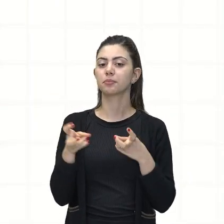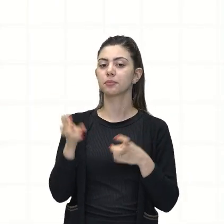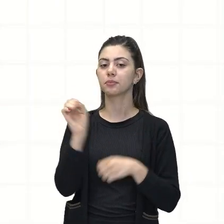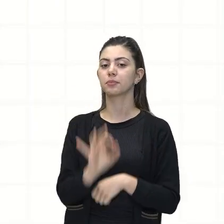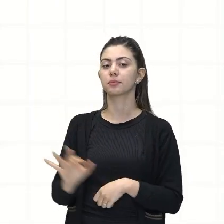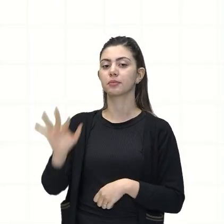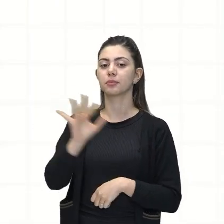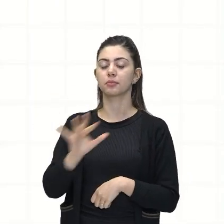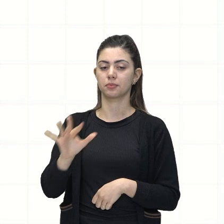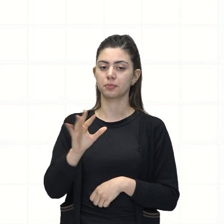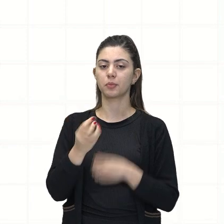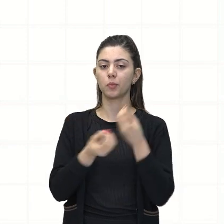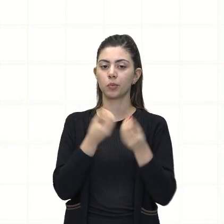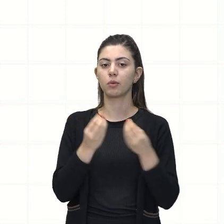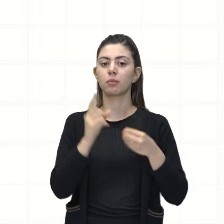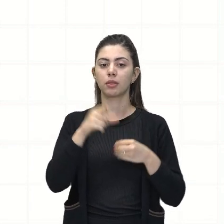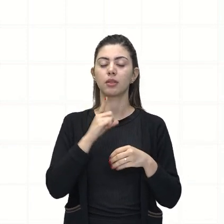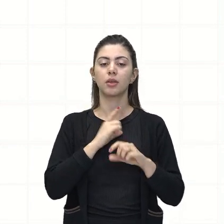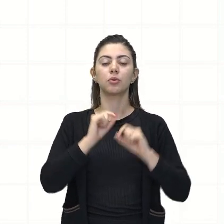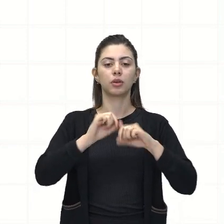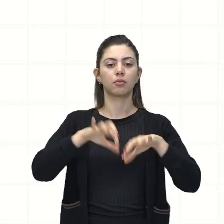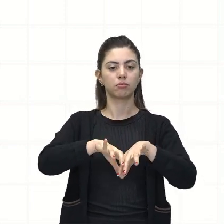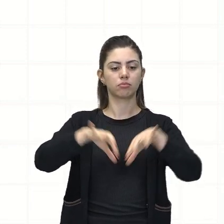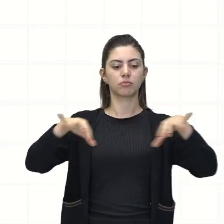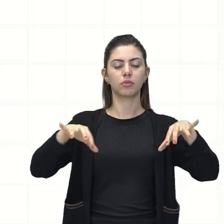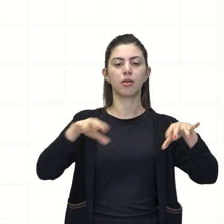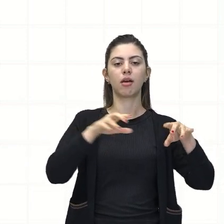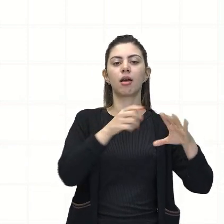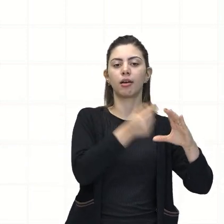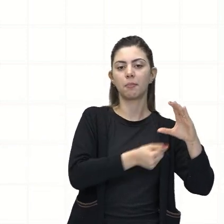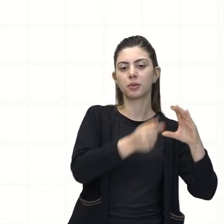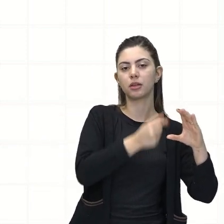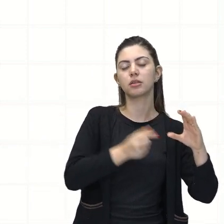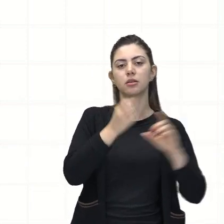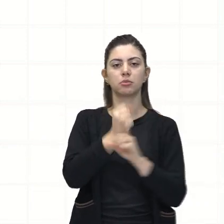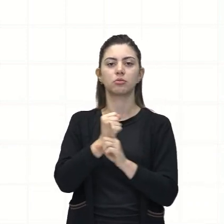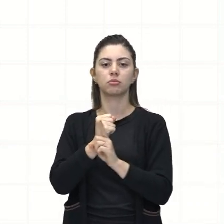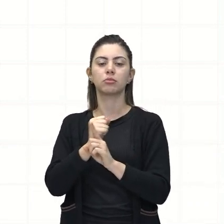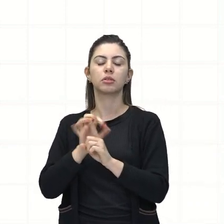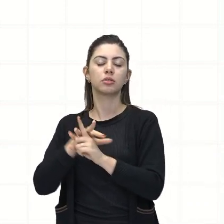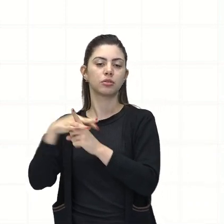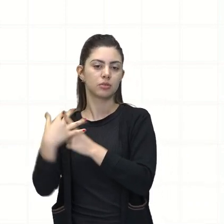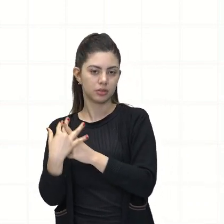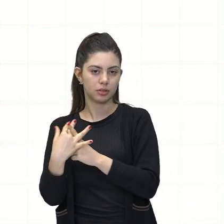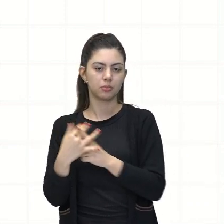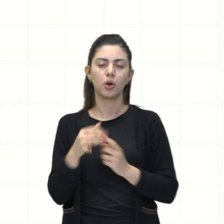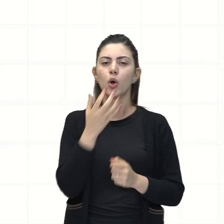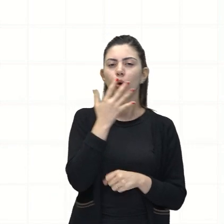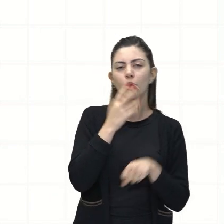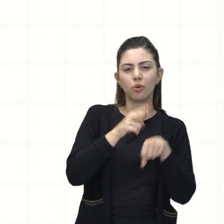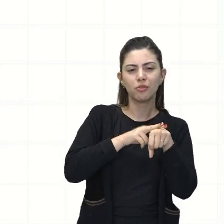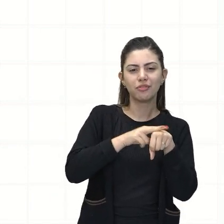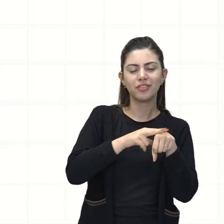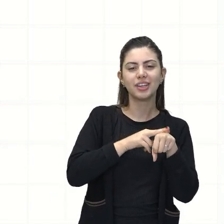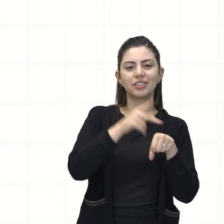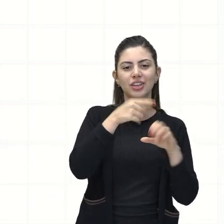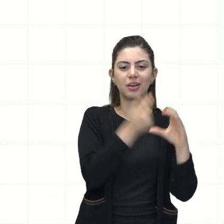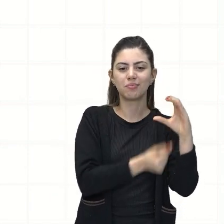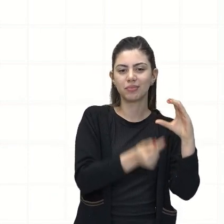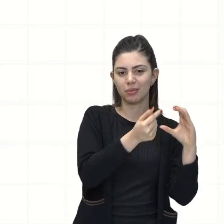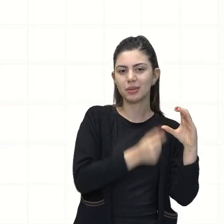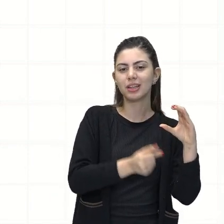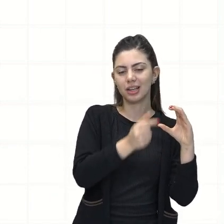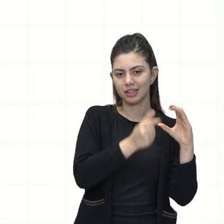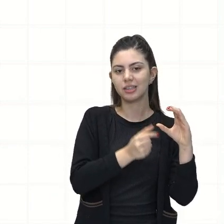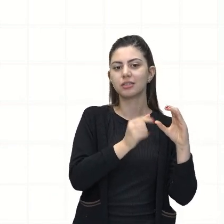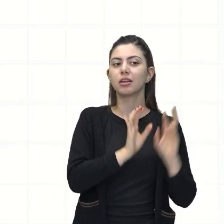gente tem o mundo capitalista e o mundo socialista, tá? Em verde estão os países capitalistas, quer sejam os países